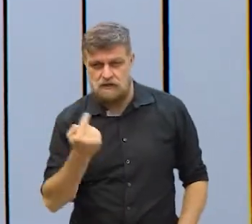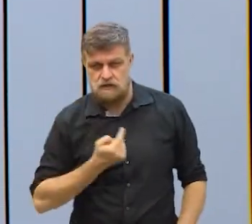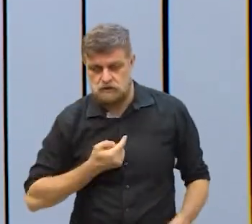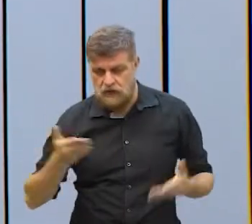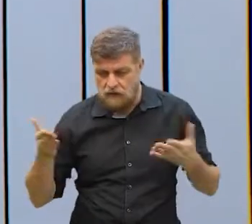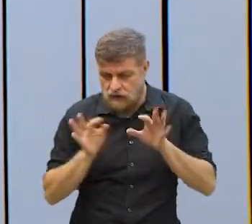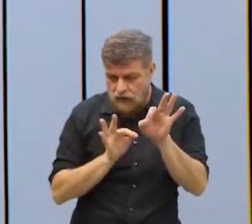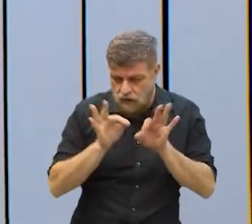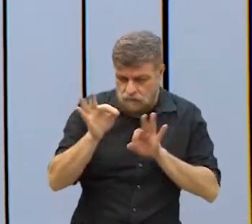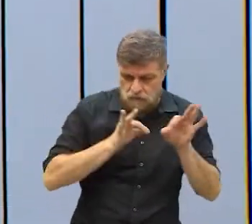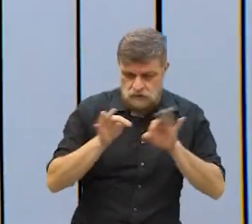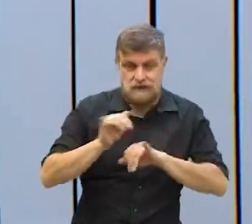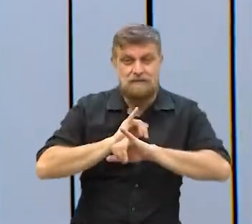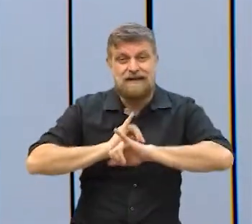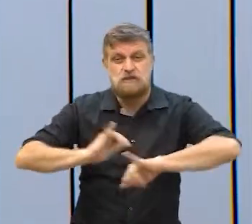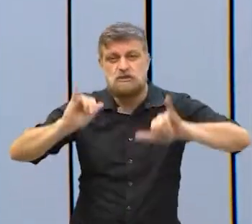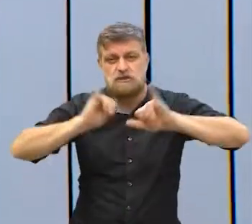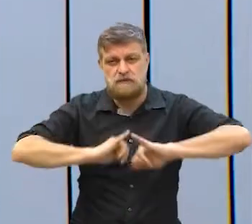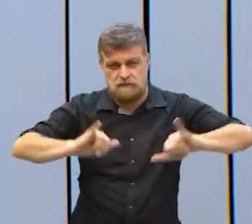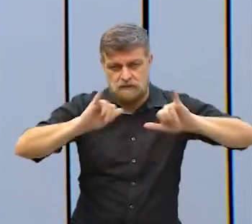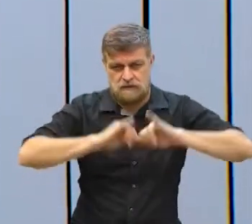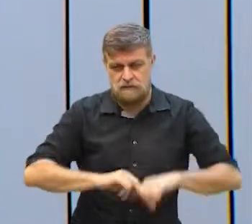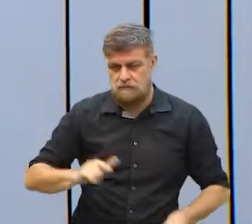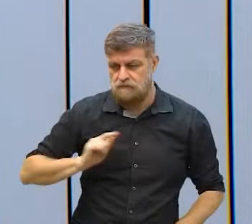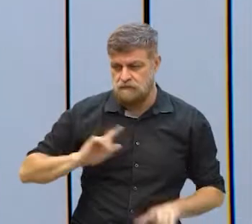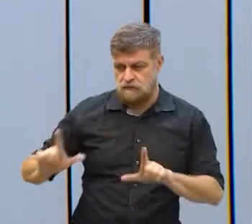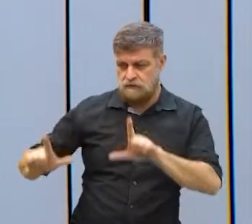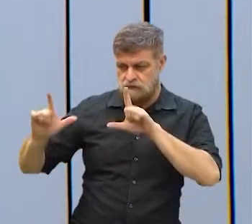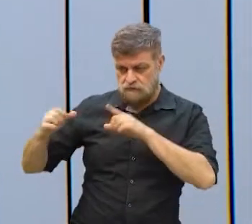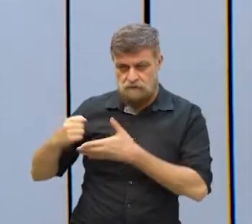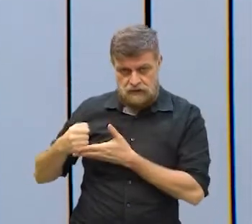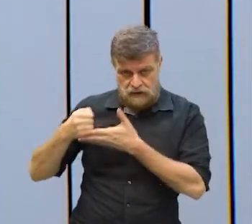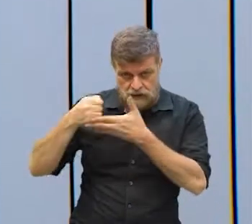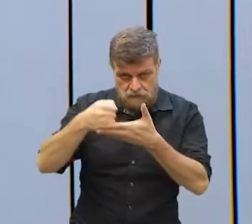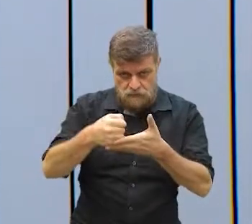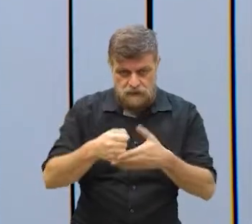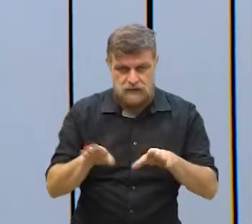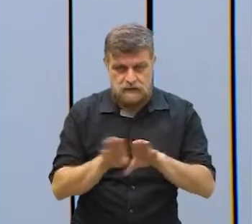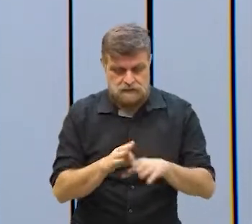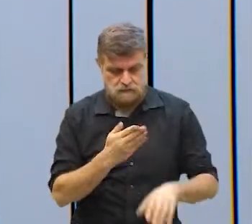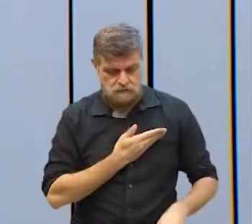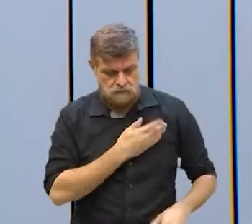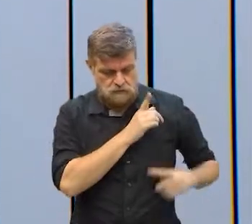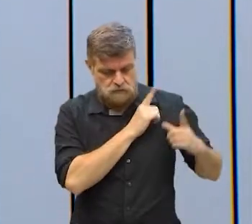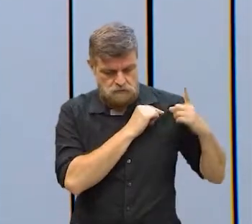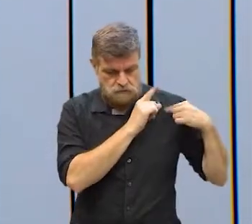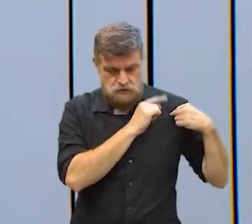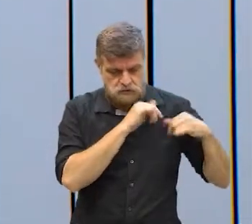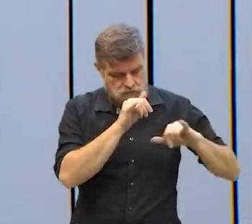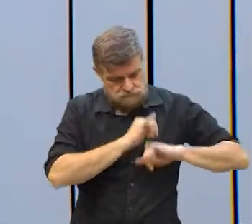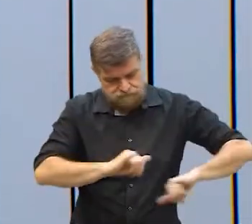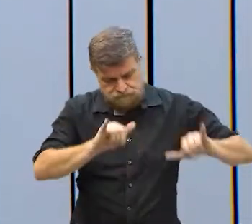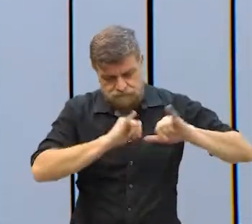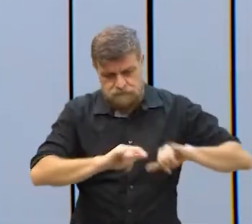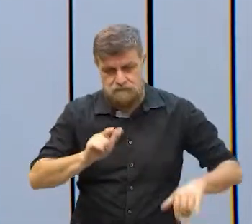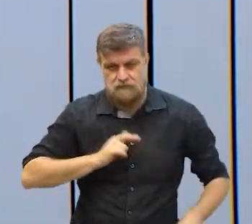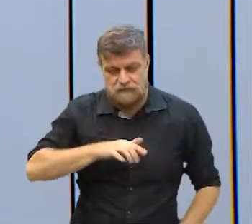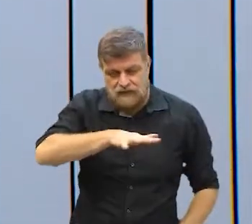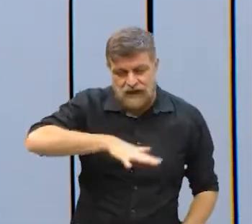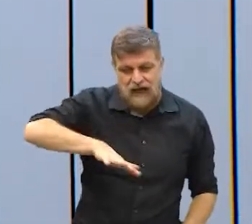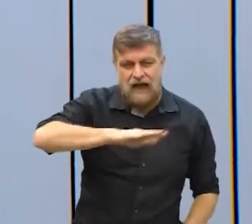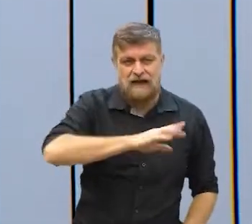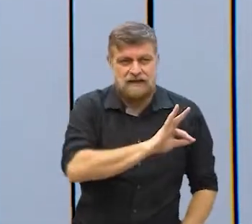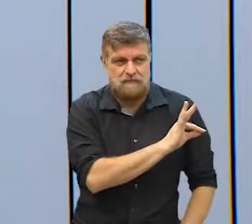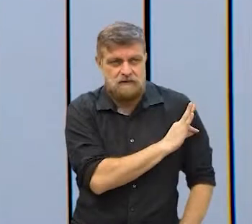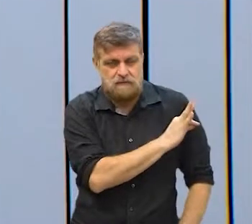está fazendo agora um projeto para poder divulgar. Contamos com o Sérgio, com o pessoal que está em volta, o meu amigo Major, e tem vários